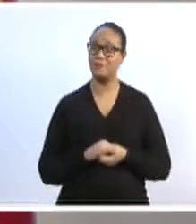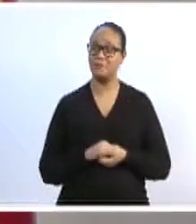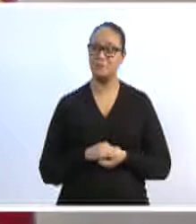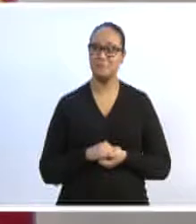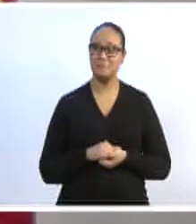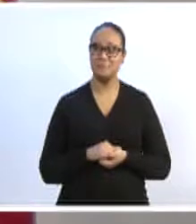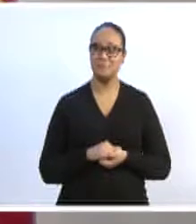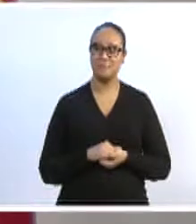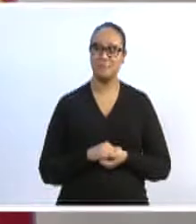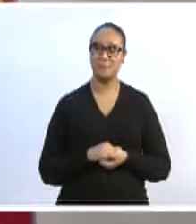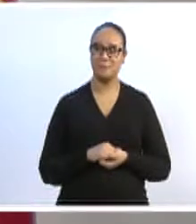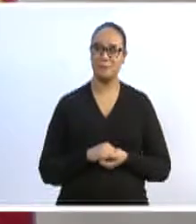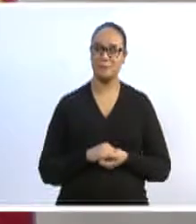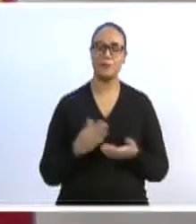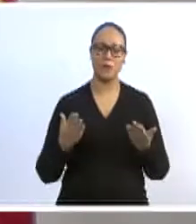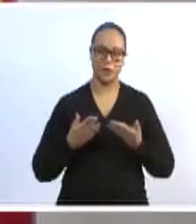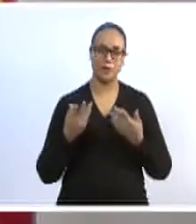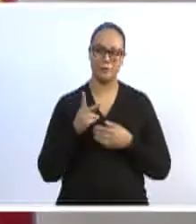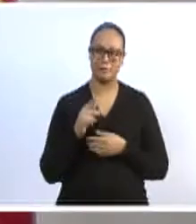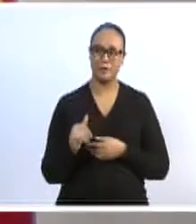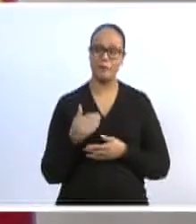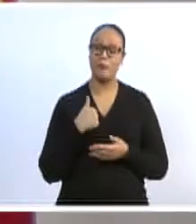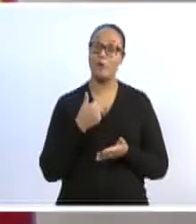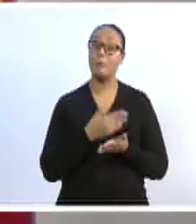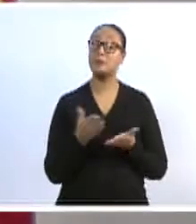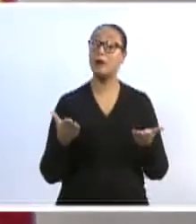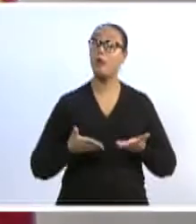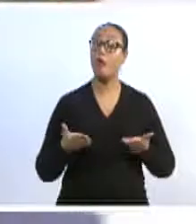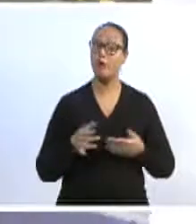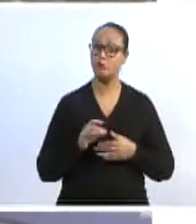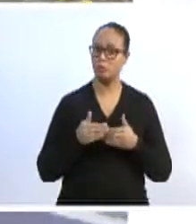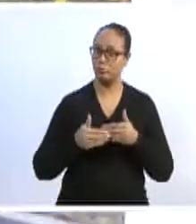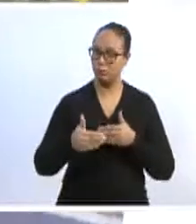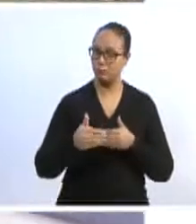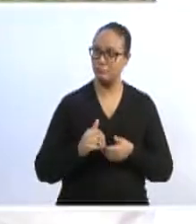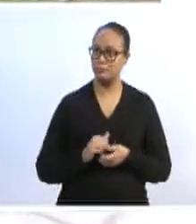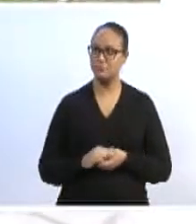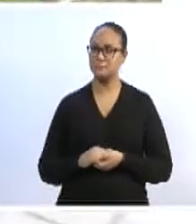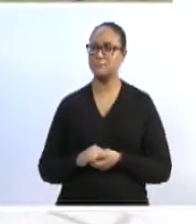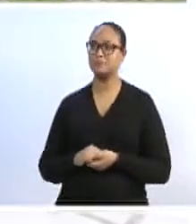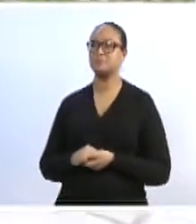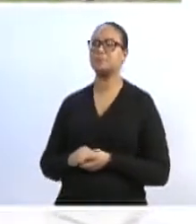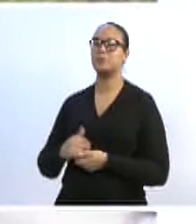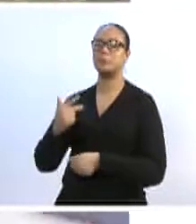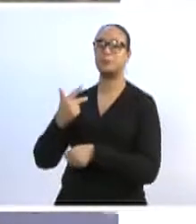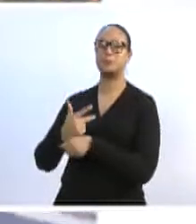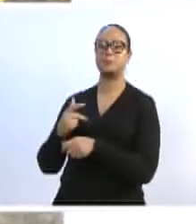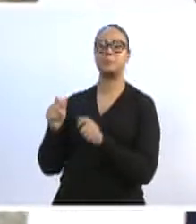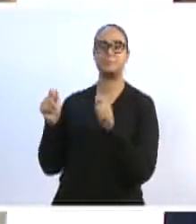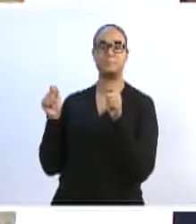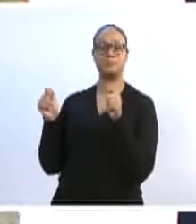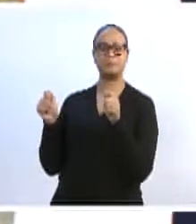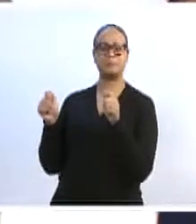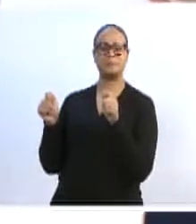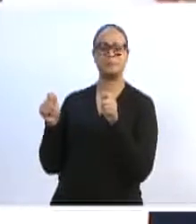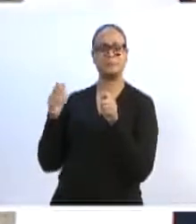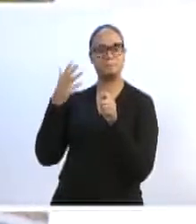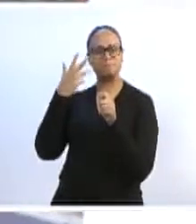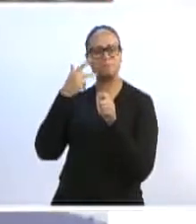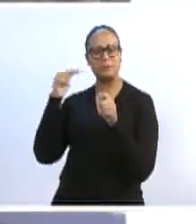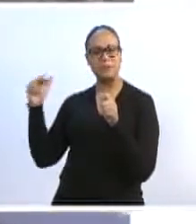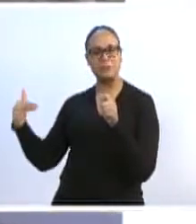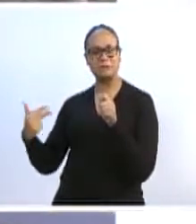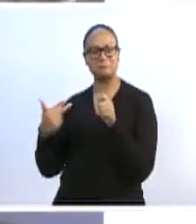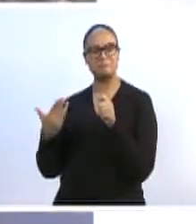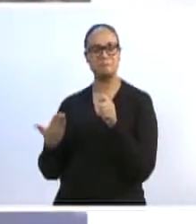agora então agora vou começar a 0 olha que bonito gente aqui